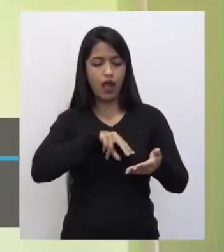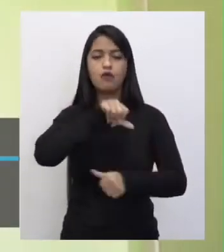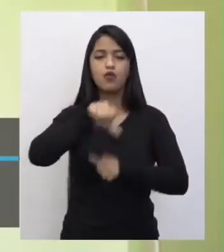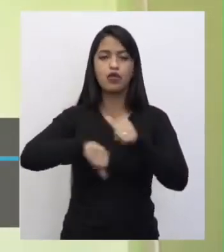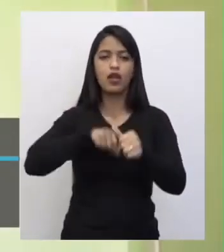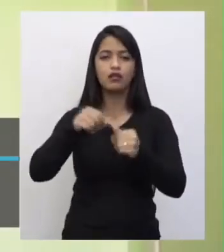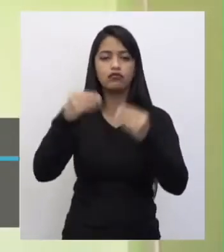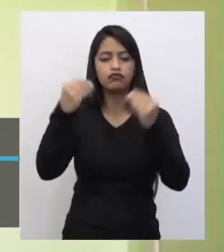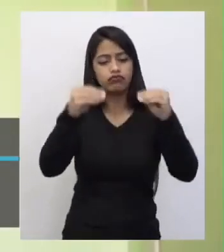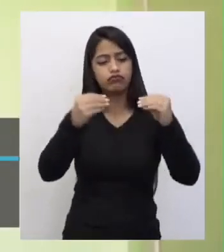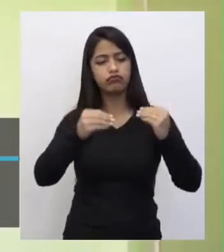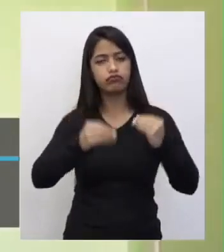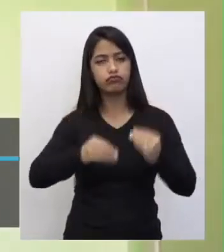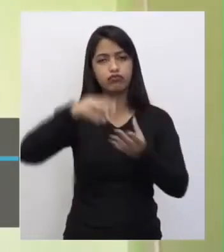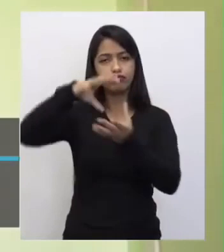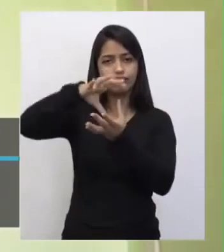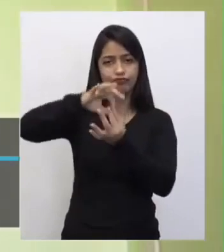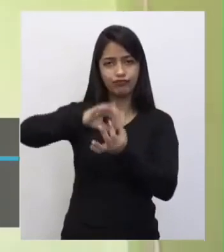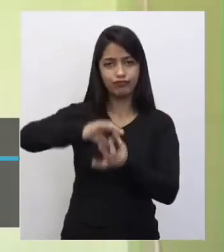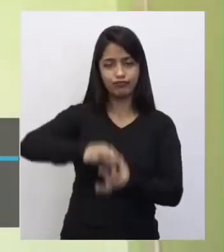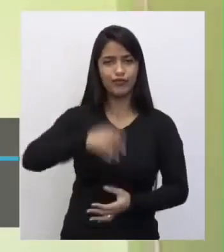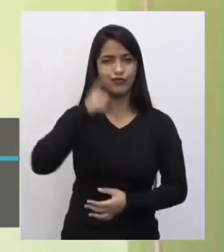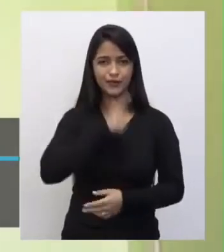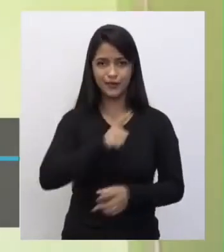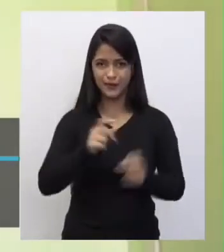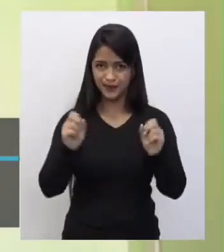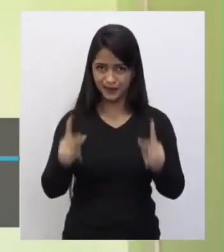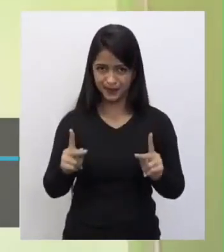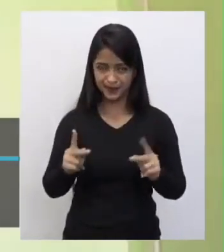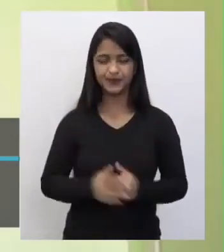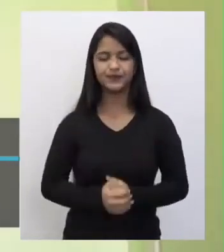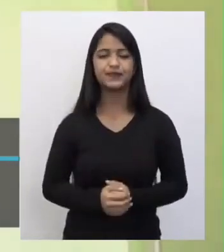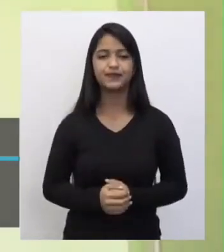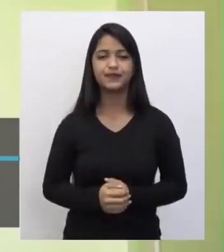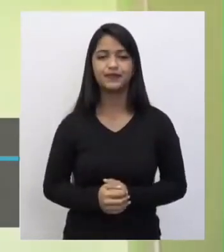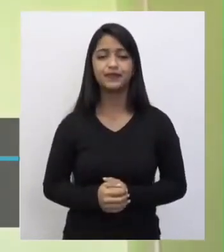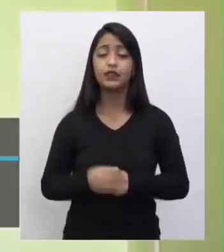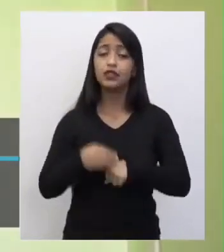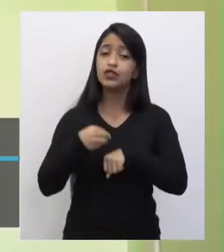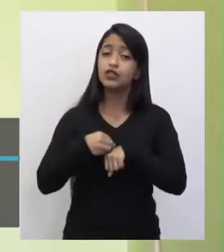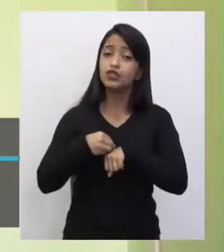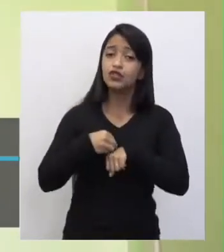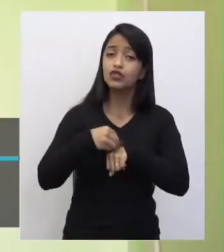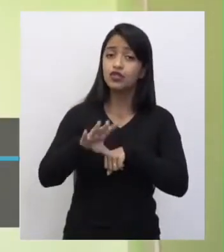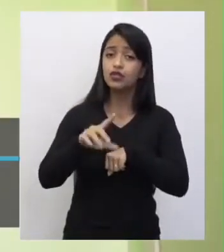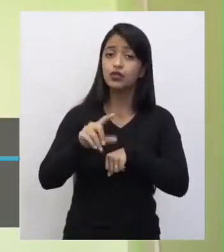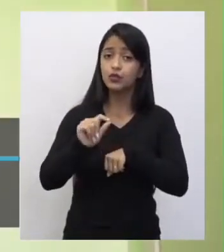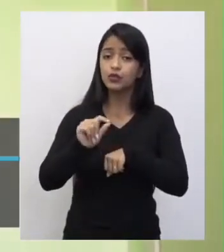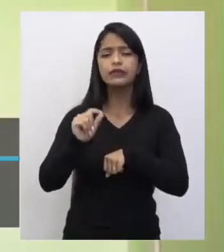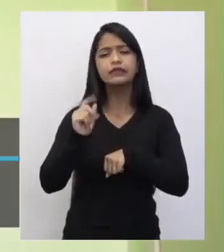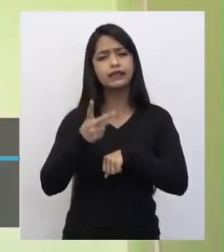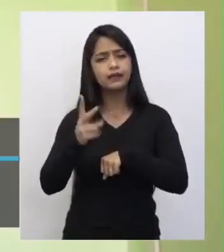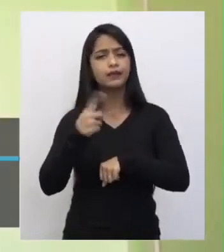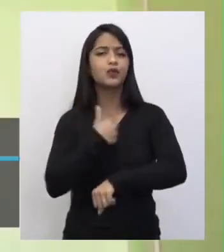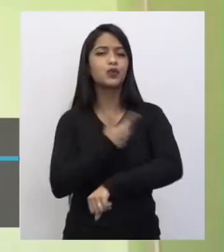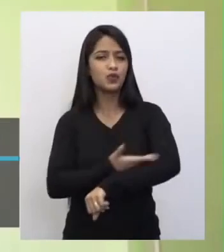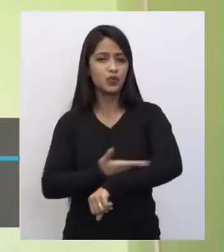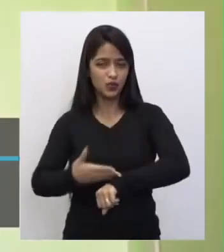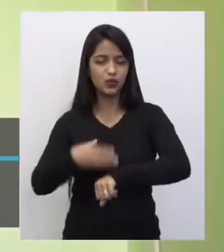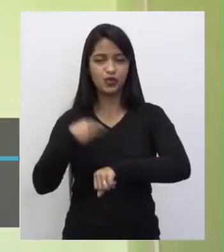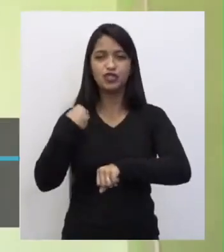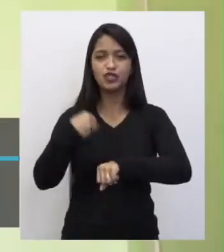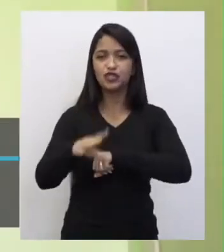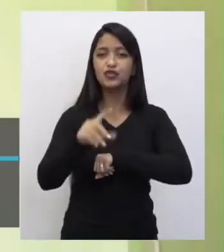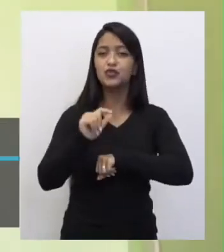avançando no tema, certo? Pessoal, eu sugiro então, como eu sempre faço no início das minhas aulas,